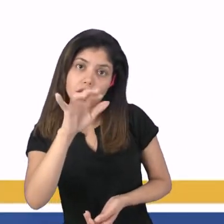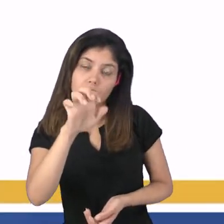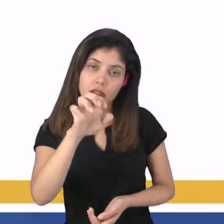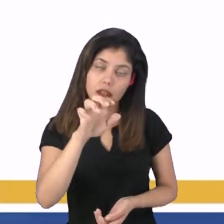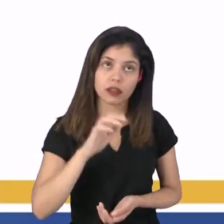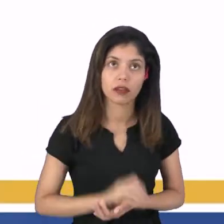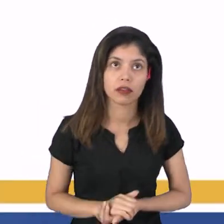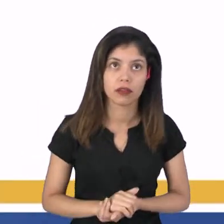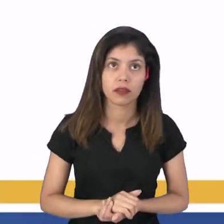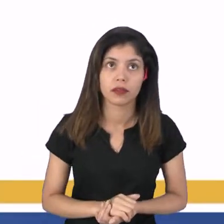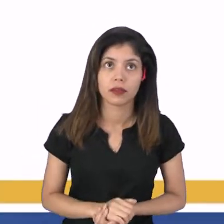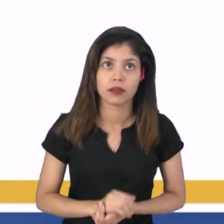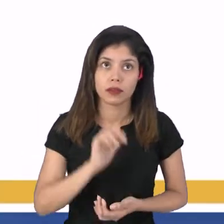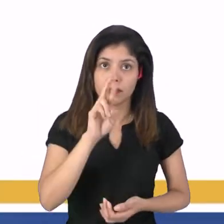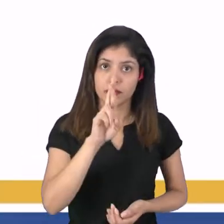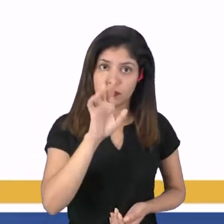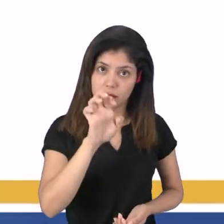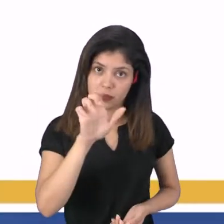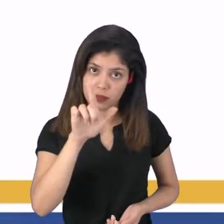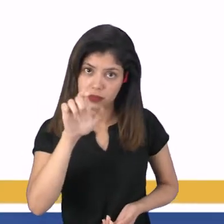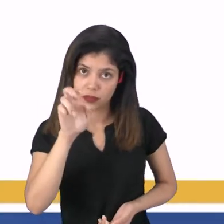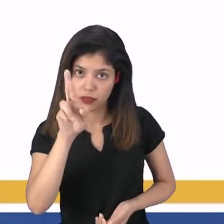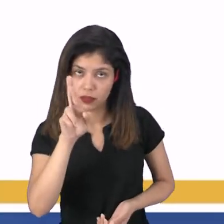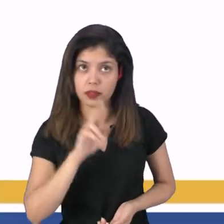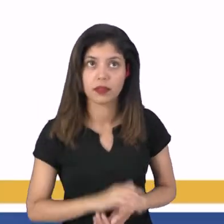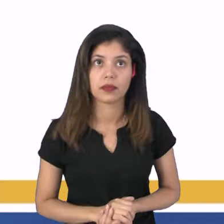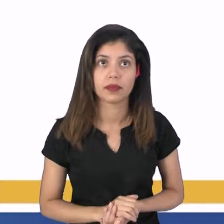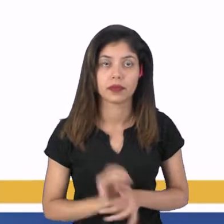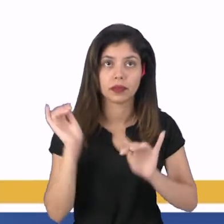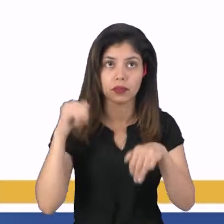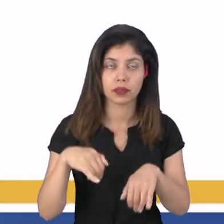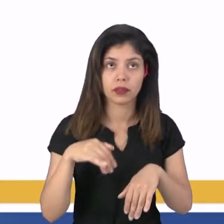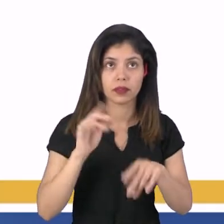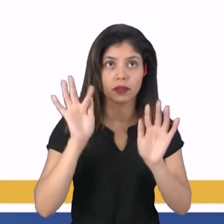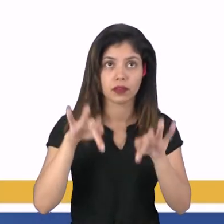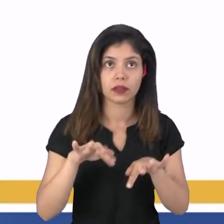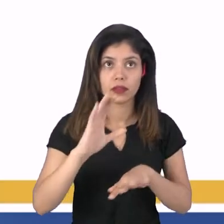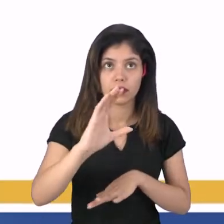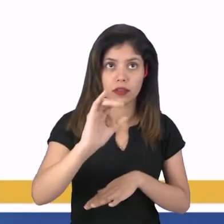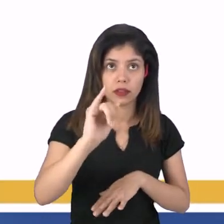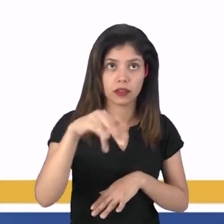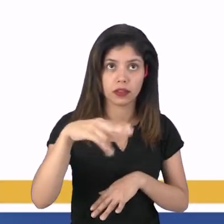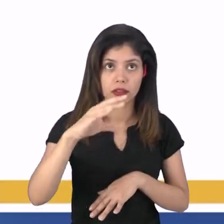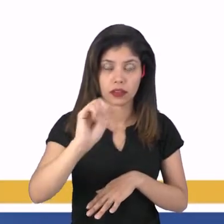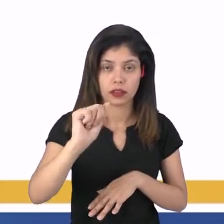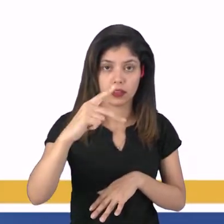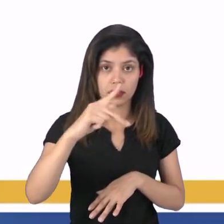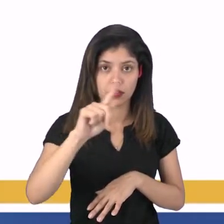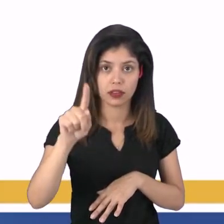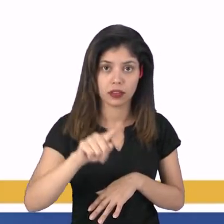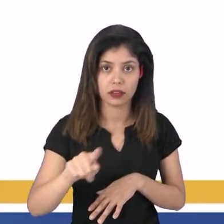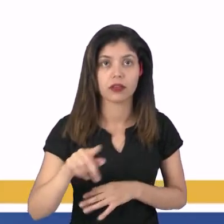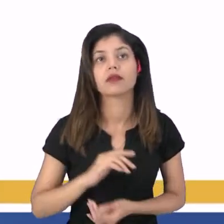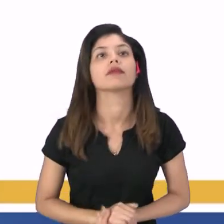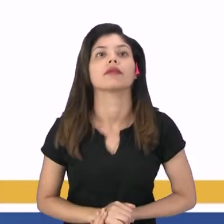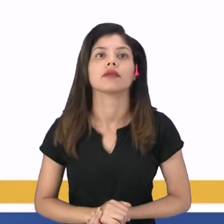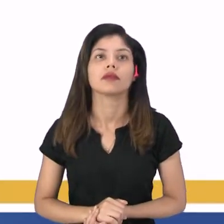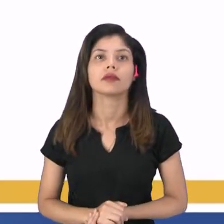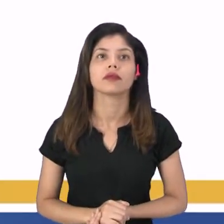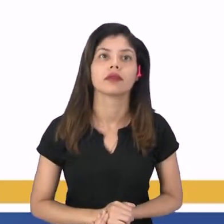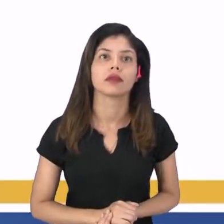crer. Aí depois do ler a gente tem o reler. E por fim o capaz, que a gente tem uma derivação que é o